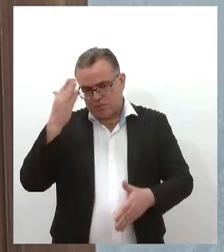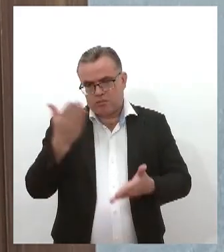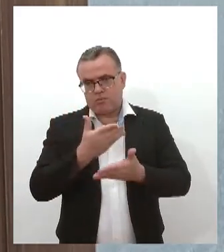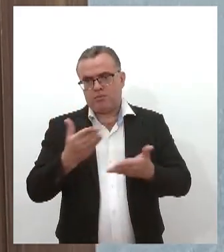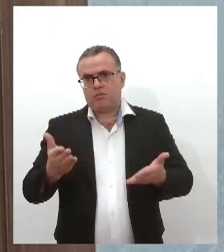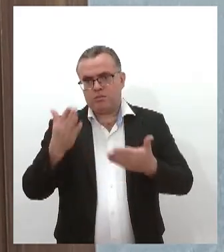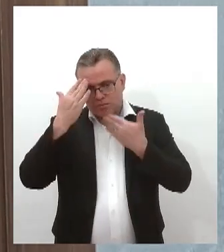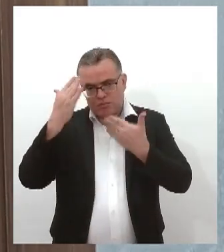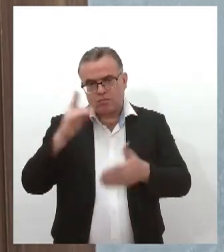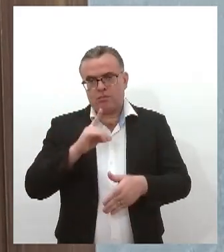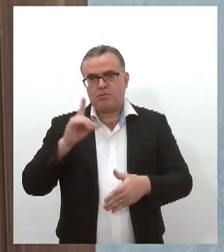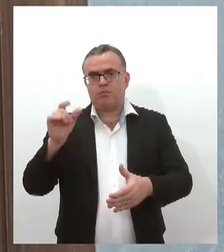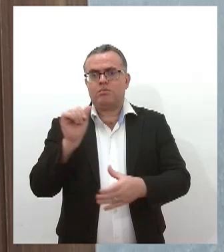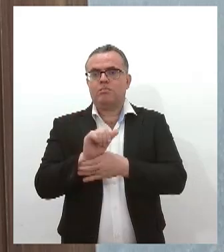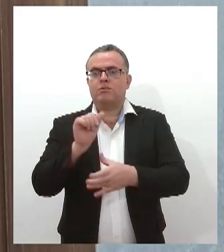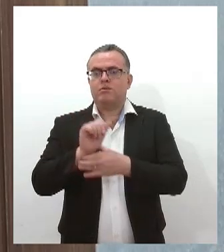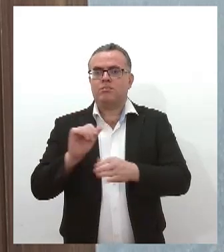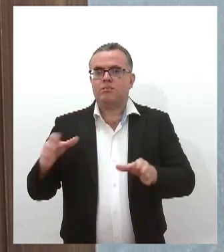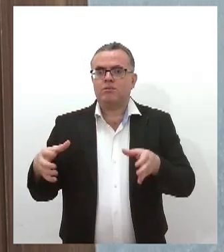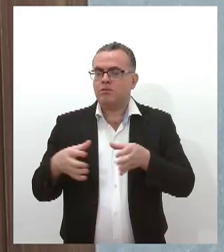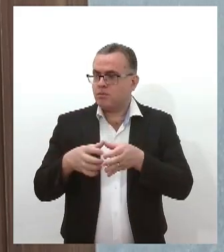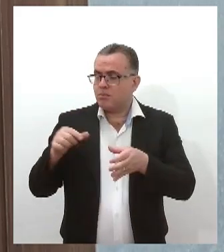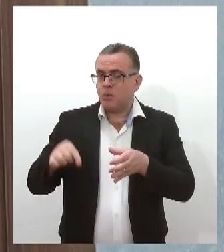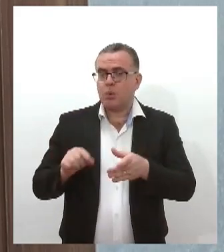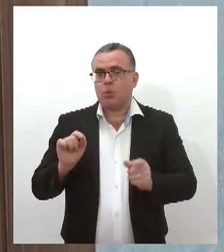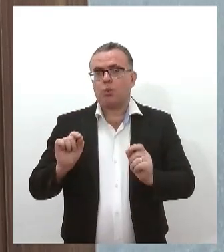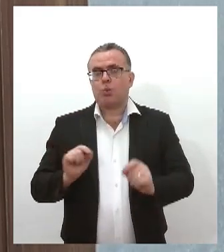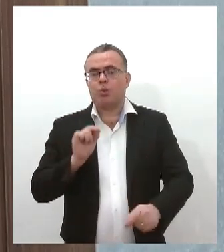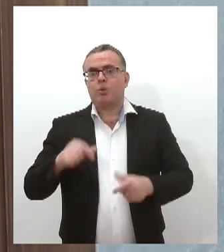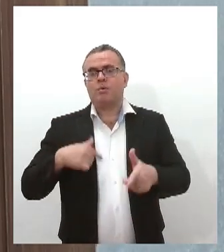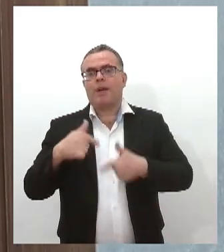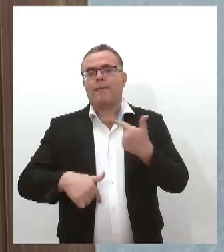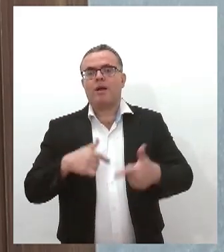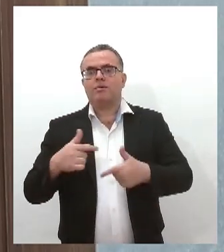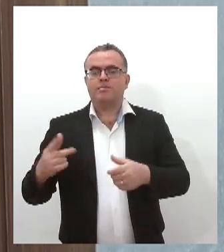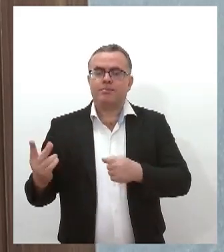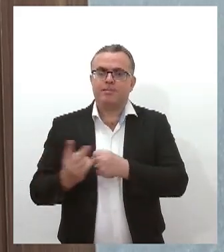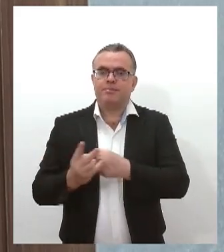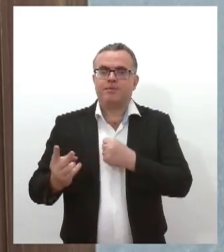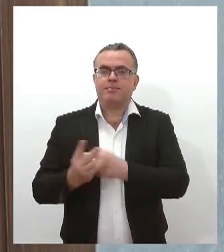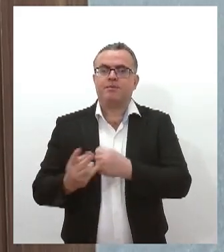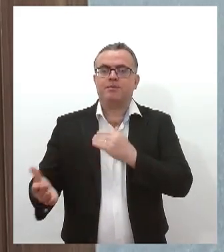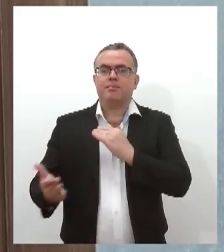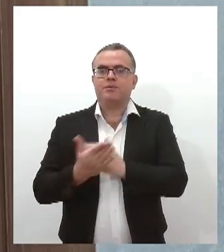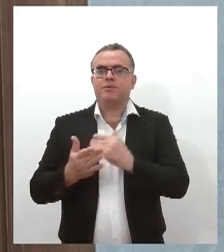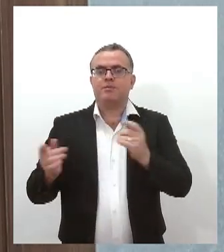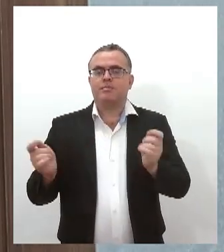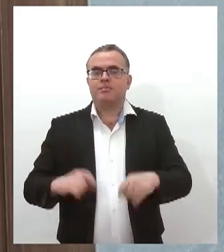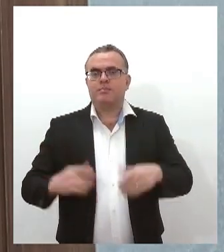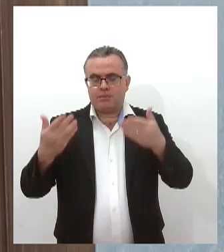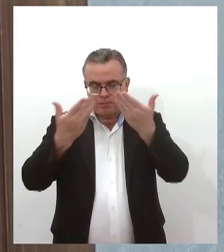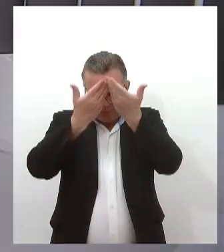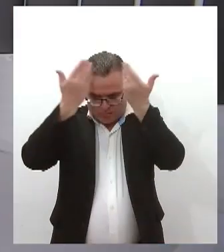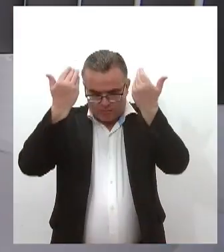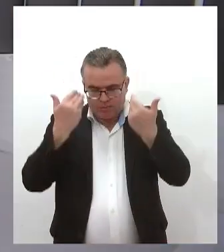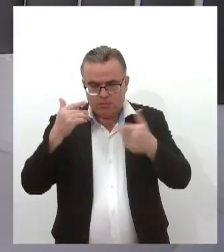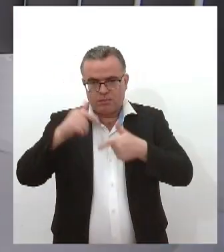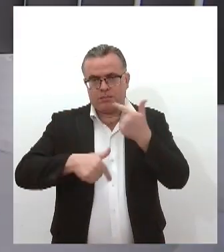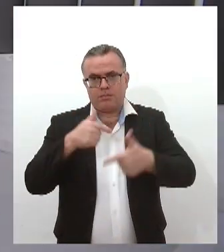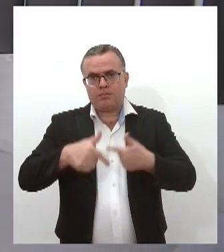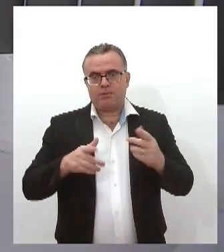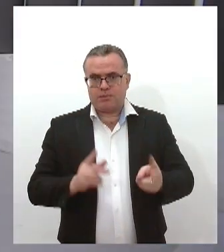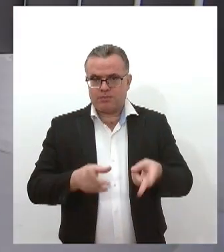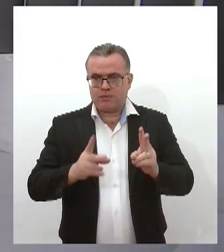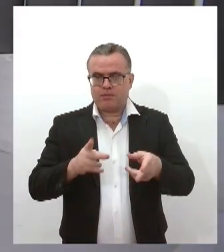tem se desempenhado um trabalho excelente e tem ajudado o deputado Samuel Carvalho a estar com o gabinete nas ruas. Samuel,